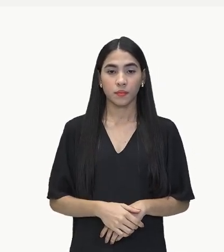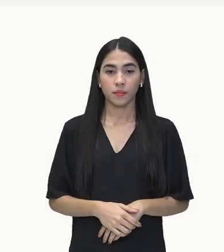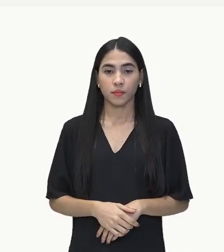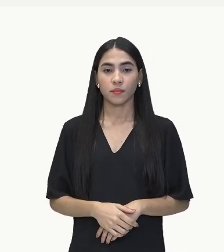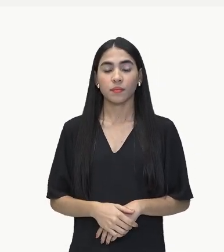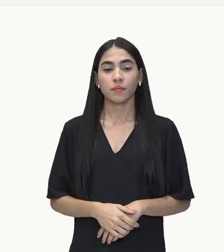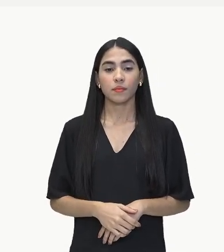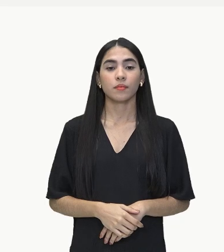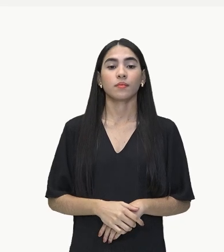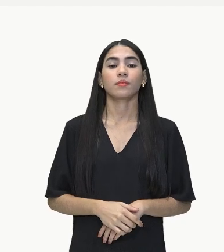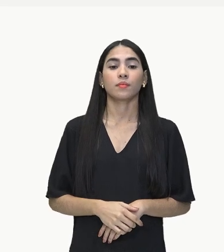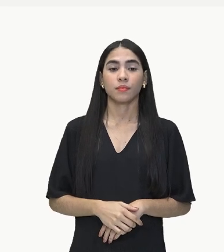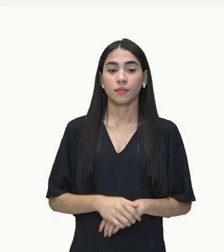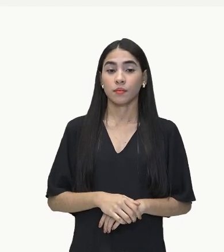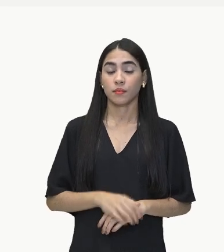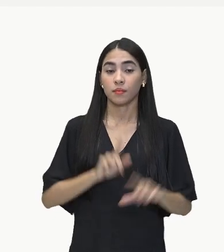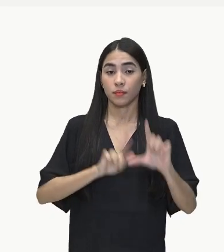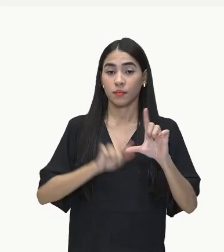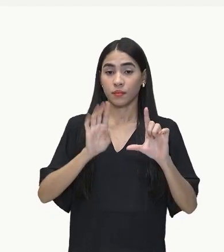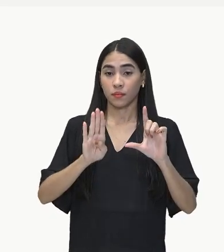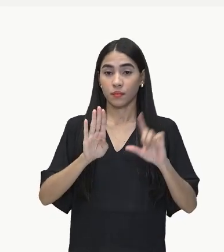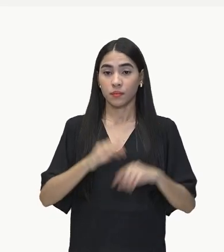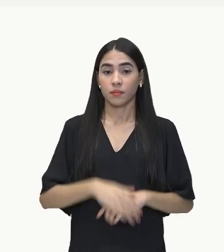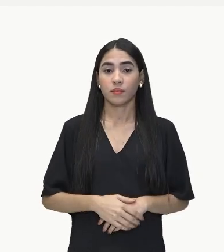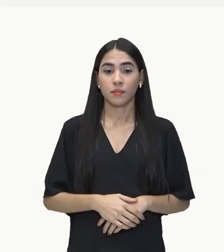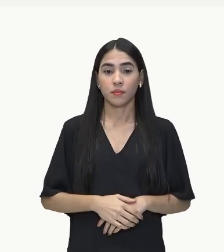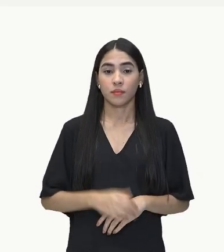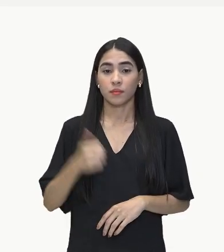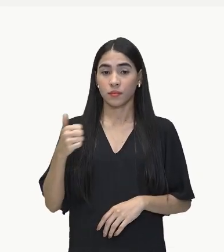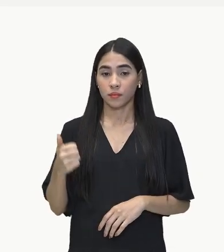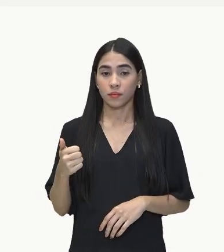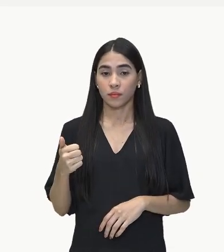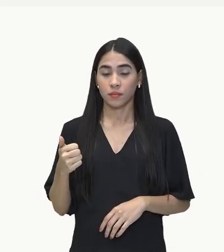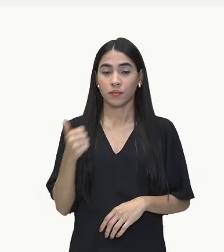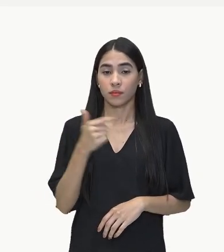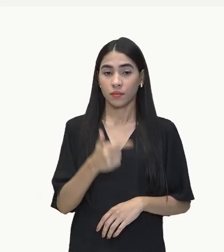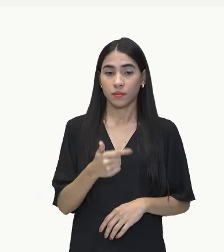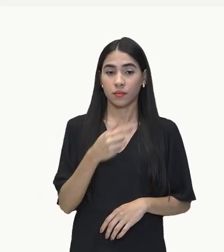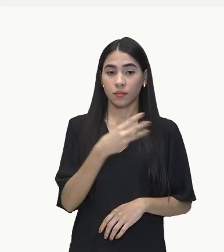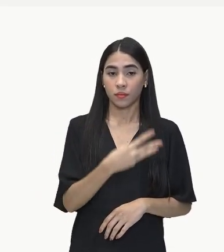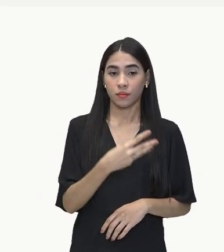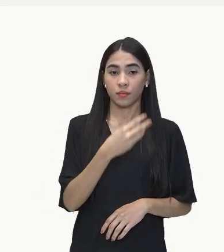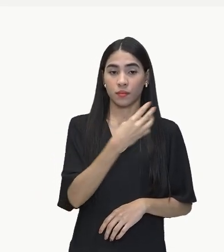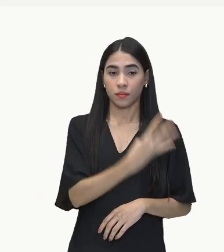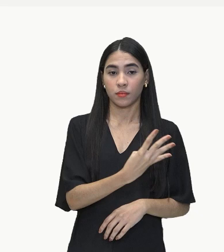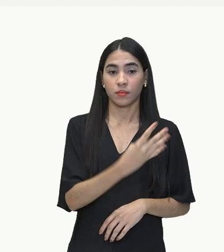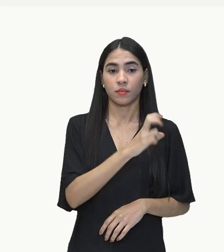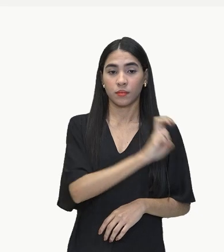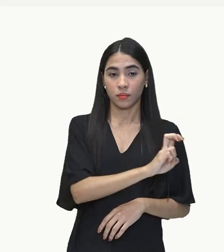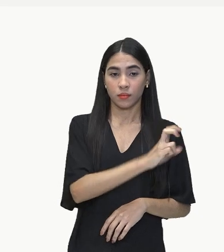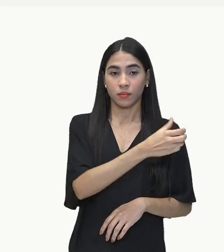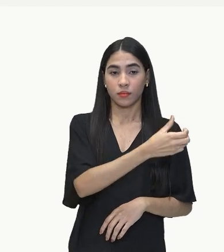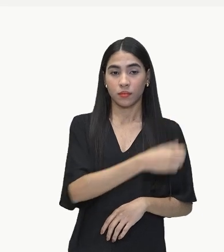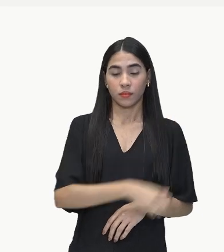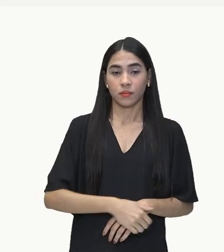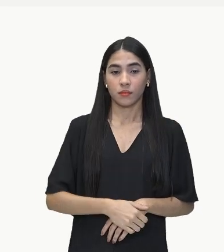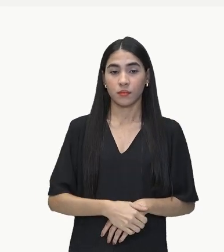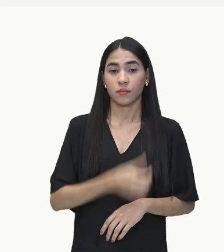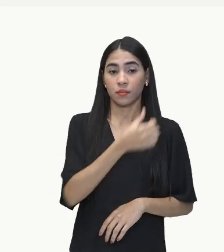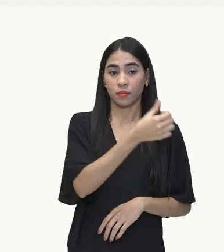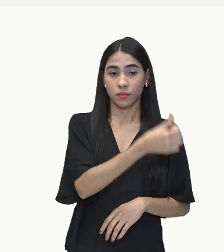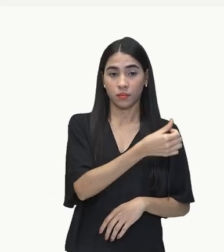E aqui, ó, eu tenho 1, 2, 3, 4,